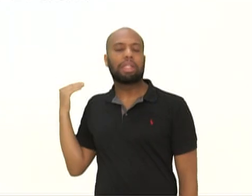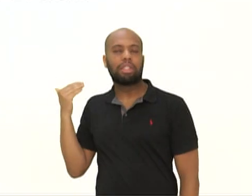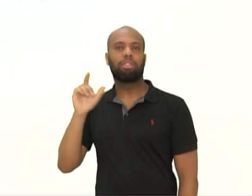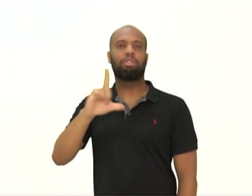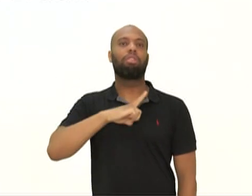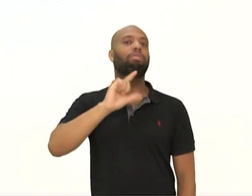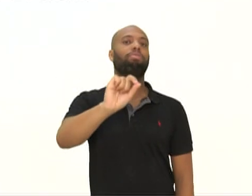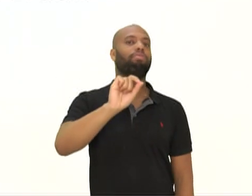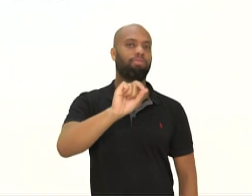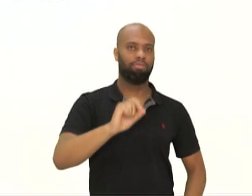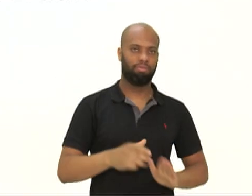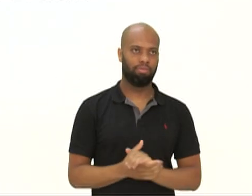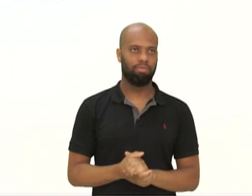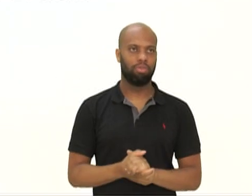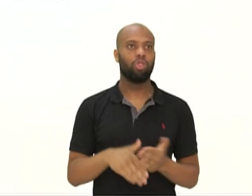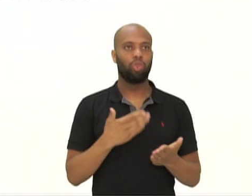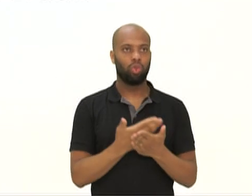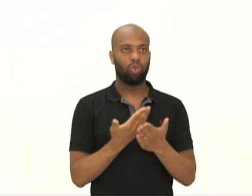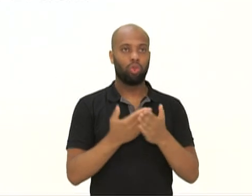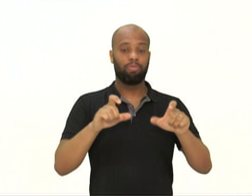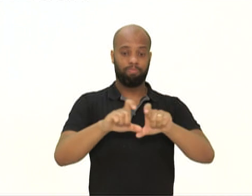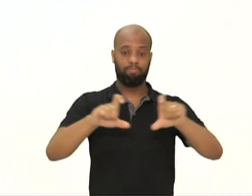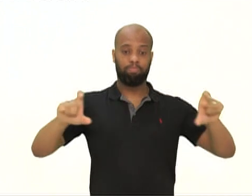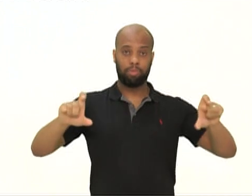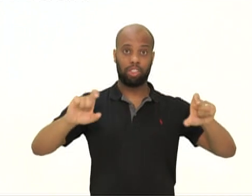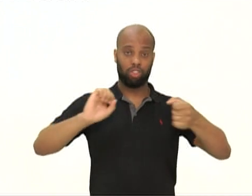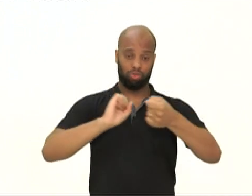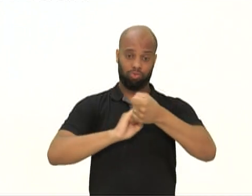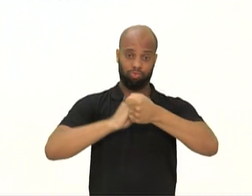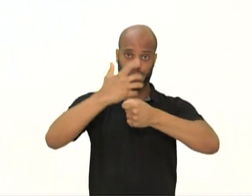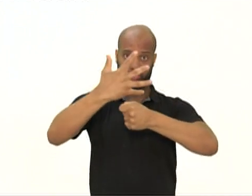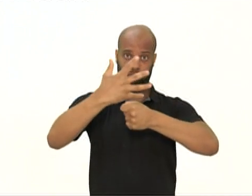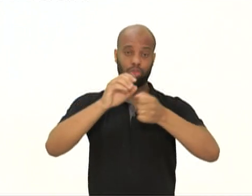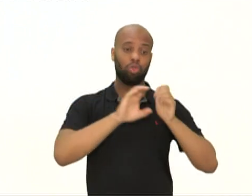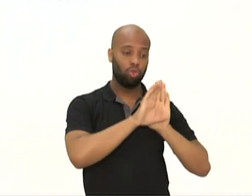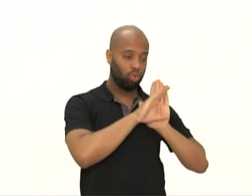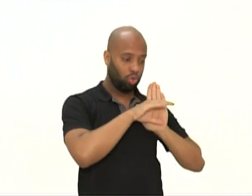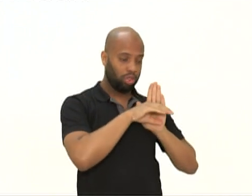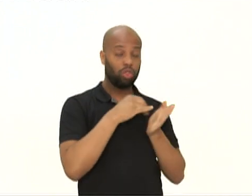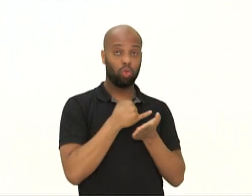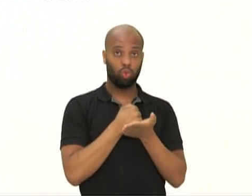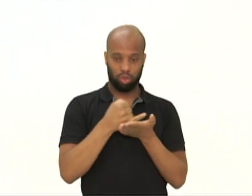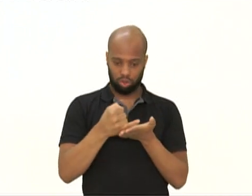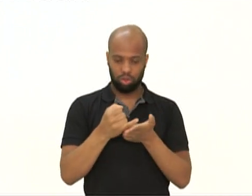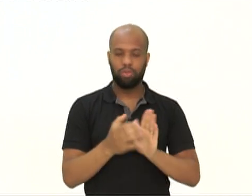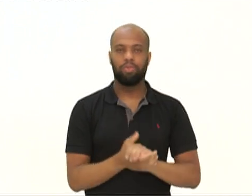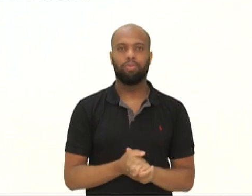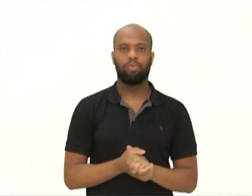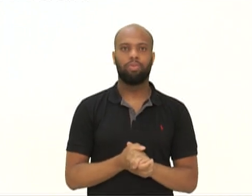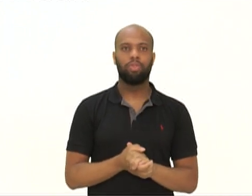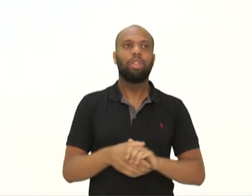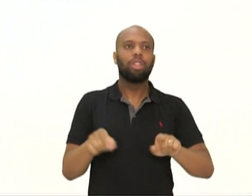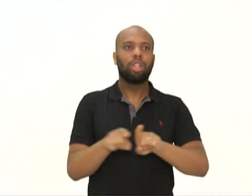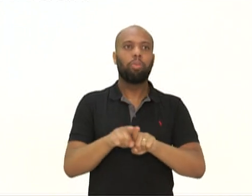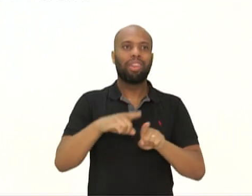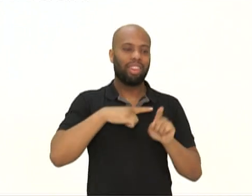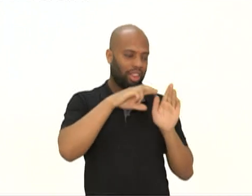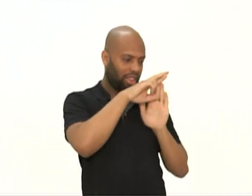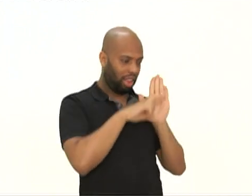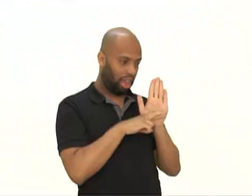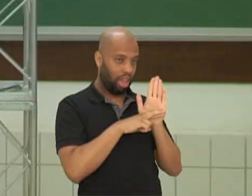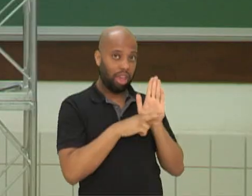aula anterior? Nós falamos de equação exponencial, um conceito introdutório, da sua